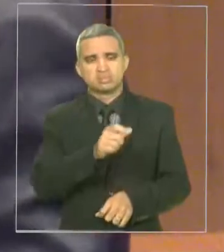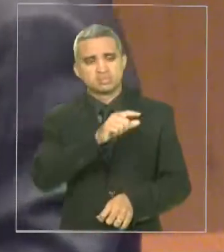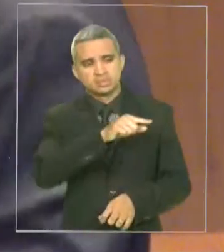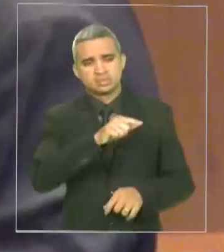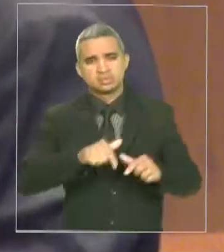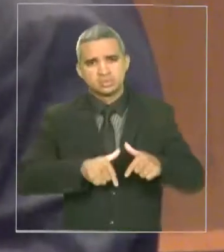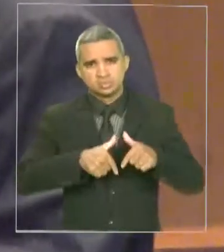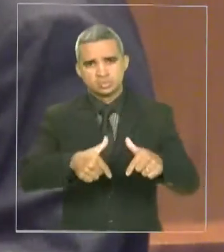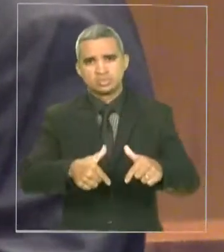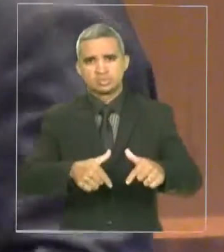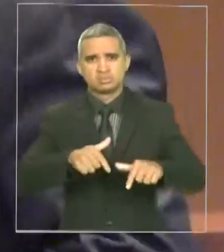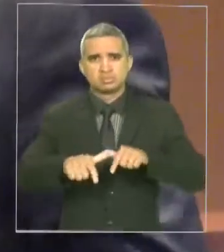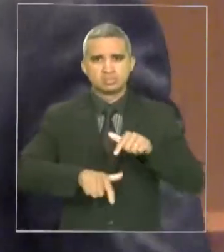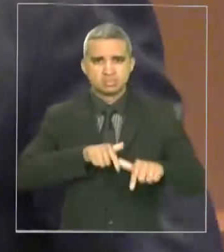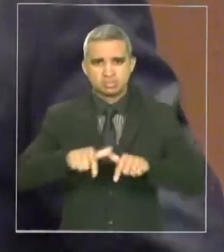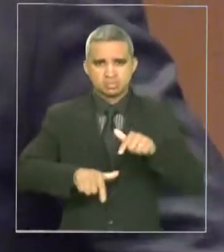trabalho